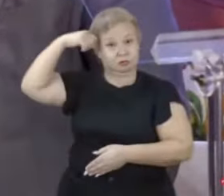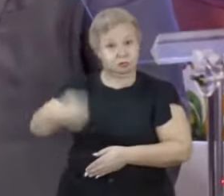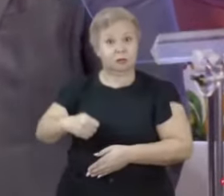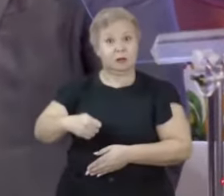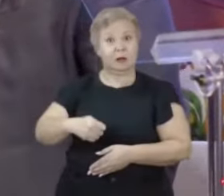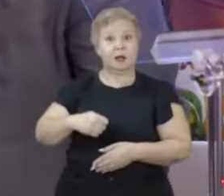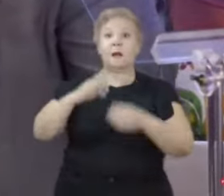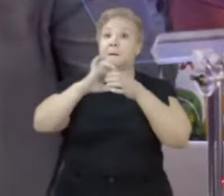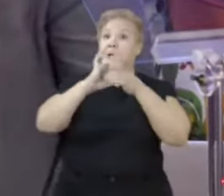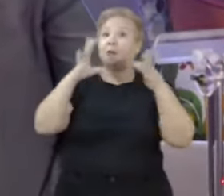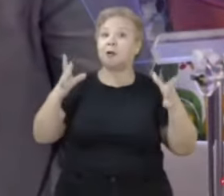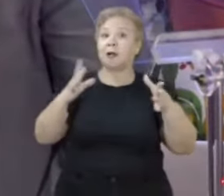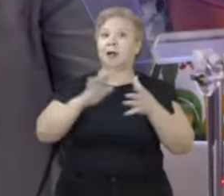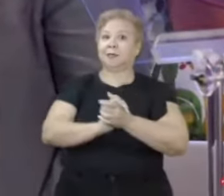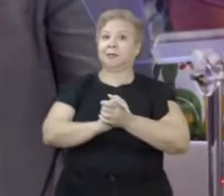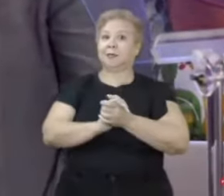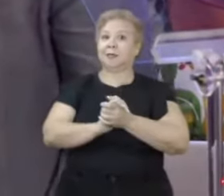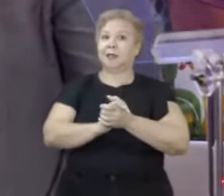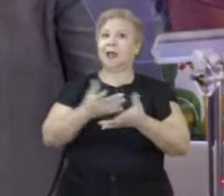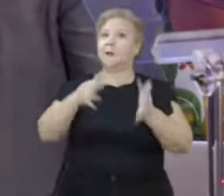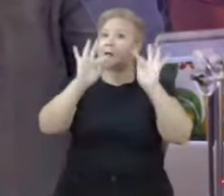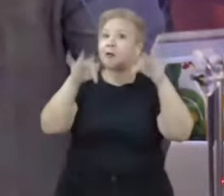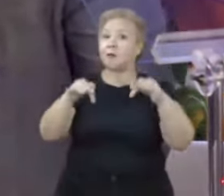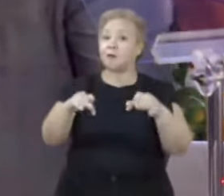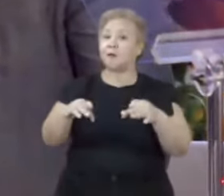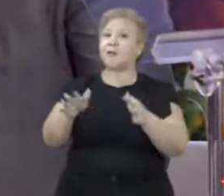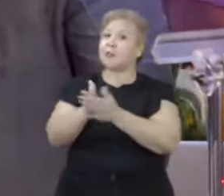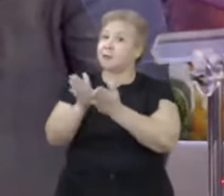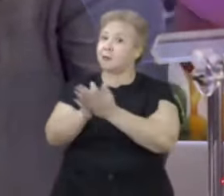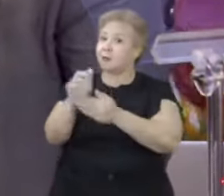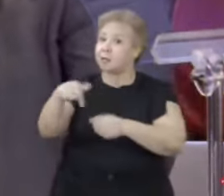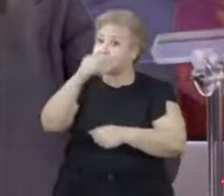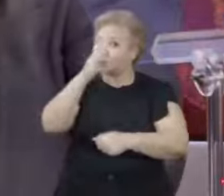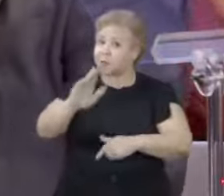da desigualdade, pelo fim da miséria nesse país.